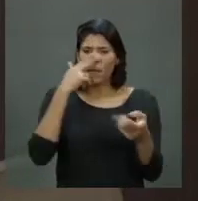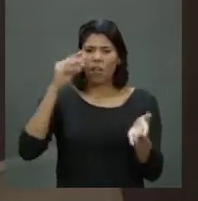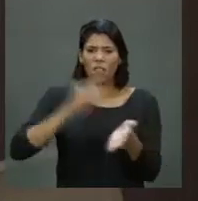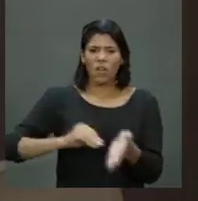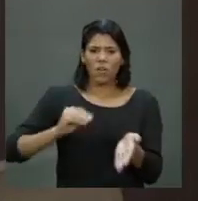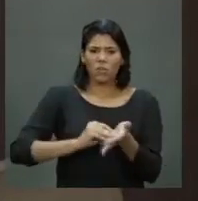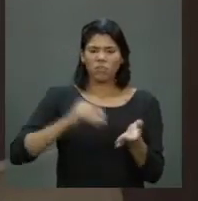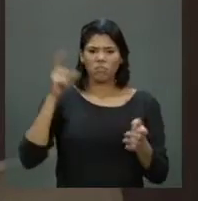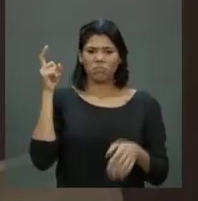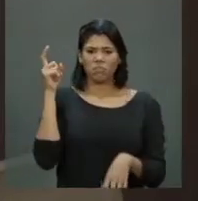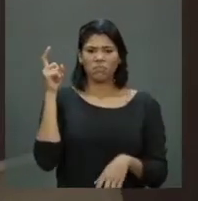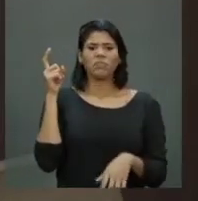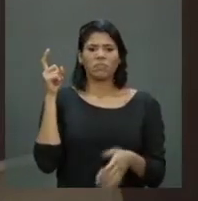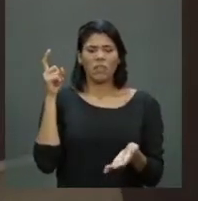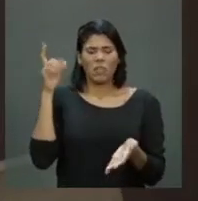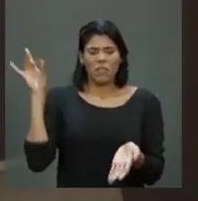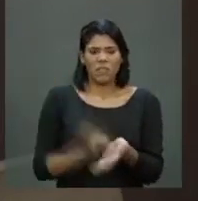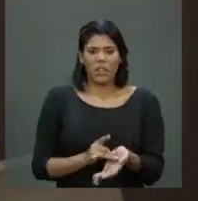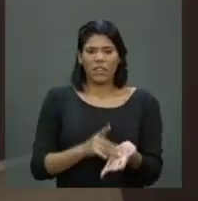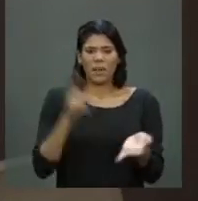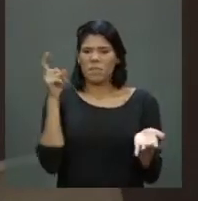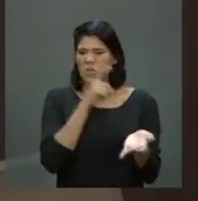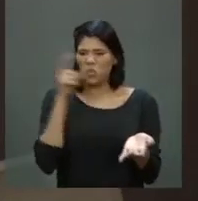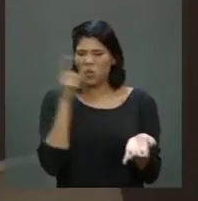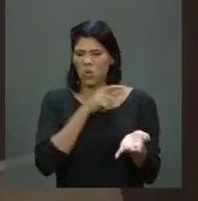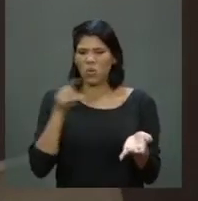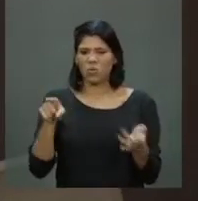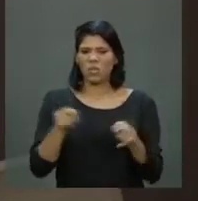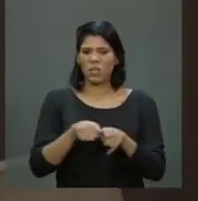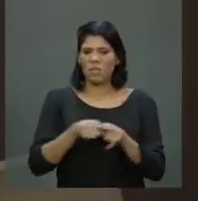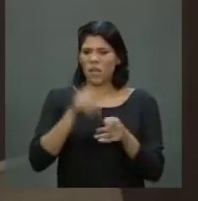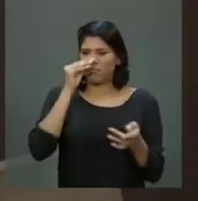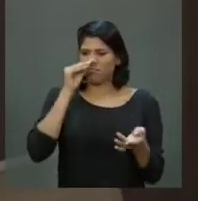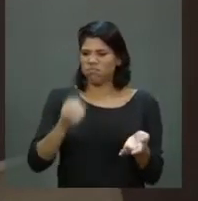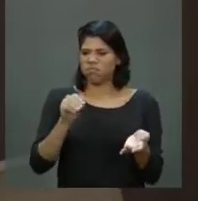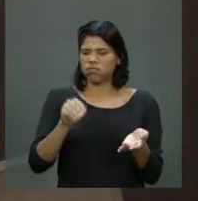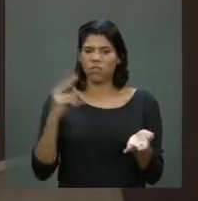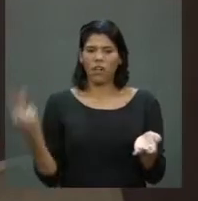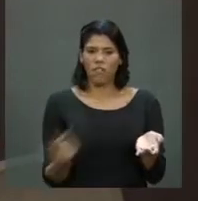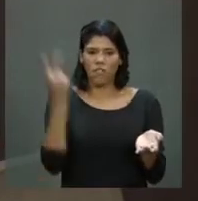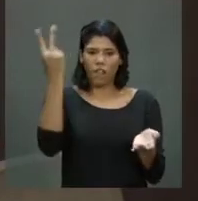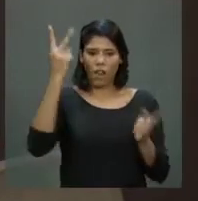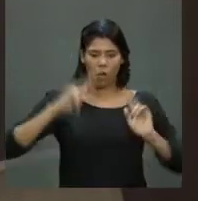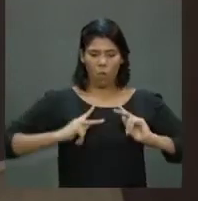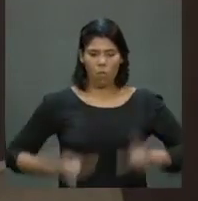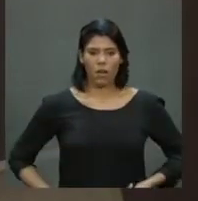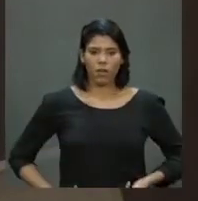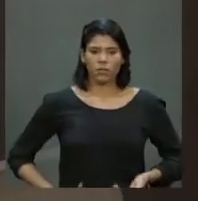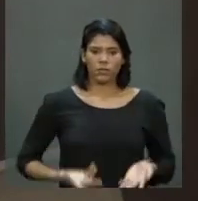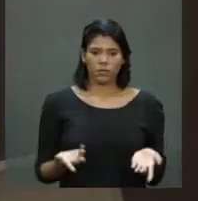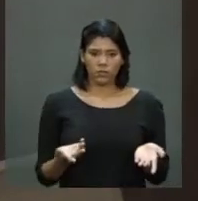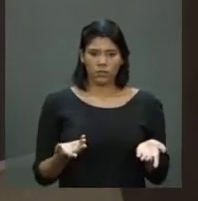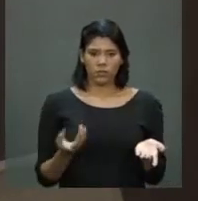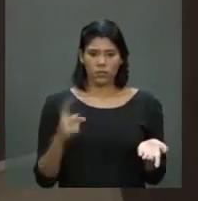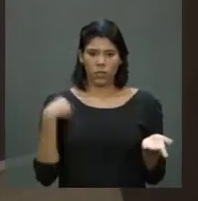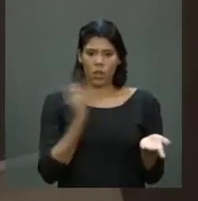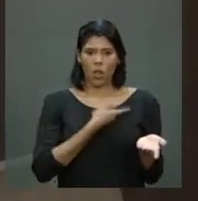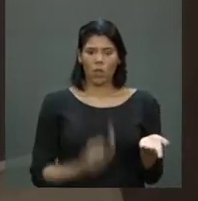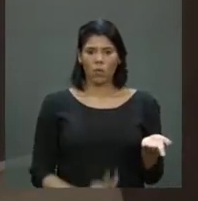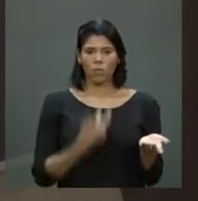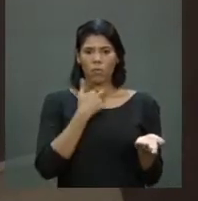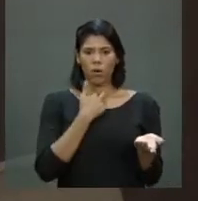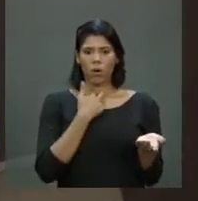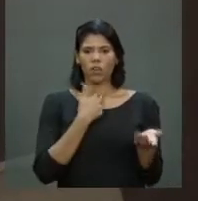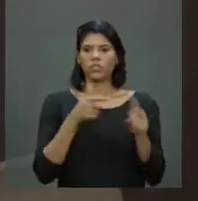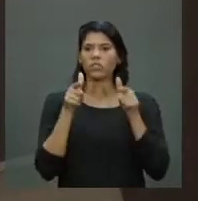portanto mentirosas, e que desprezaram valores básicos do humanismo. Nós não